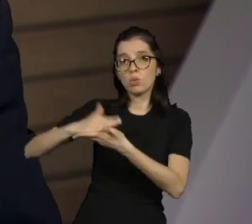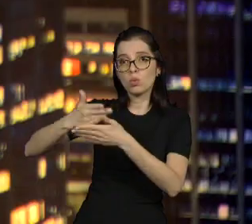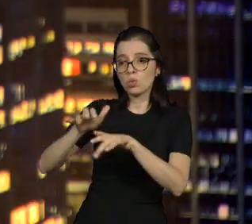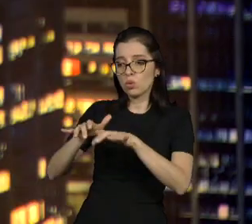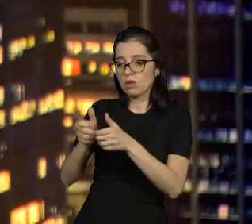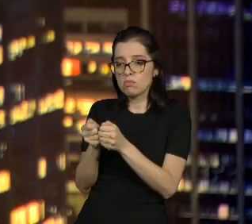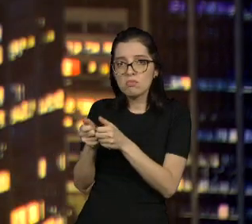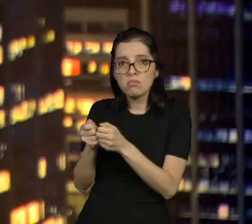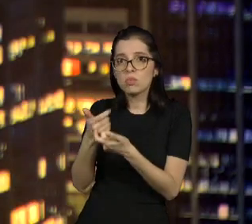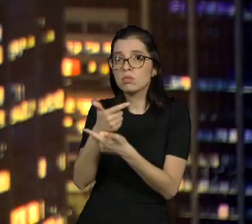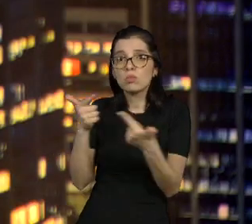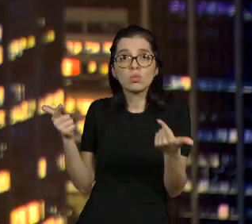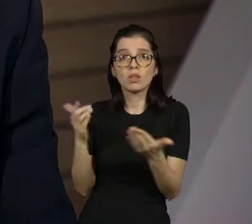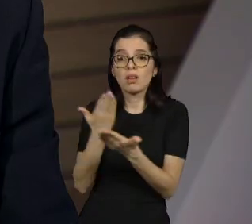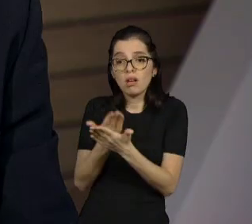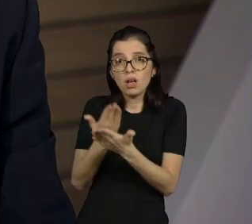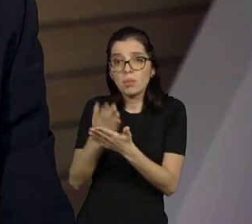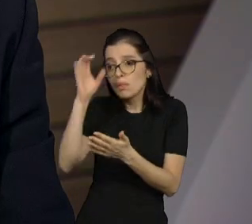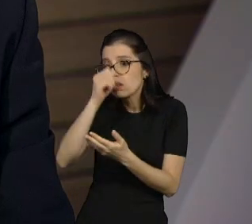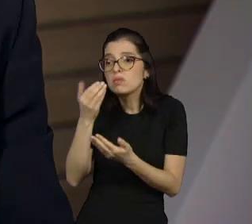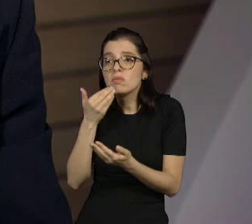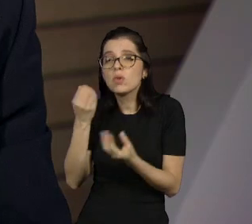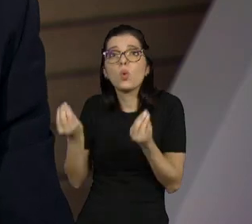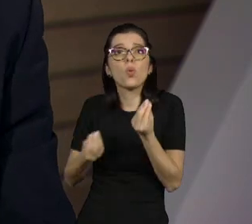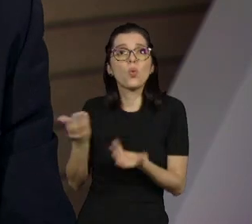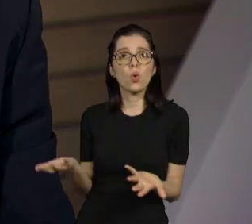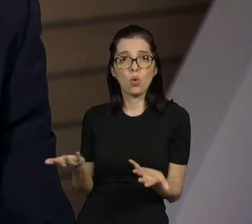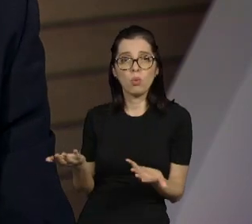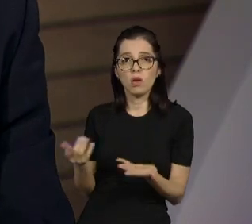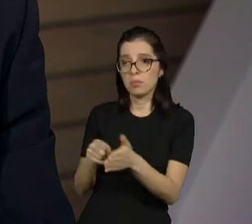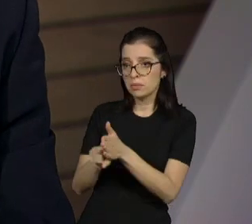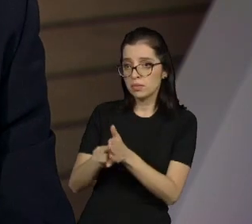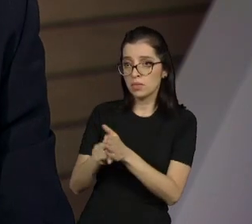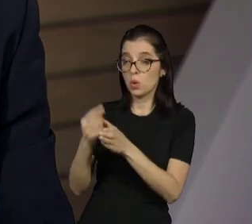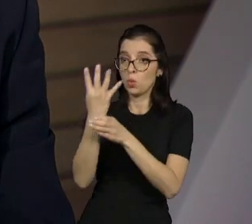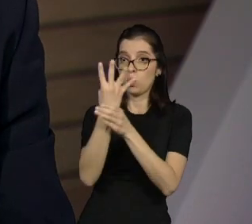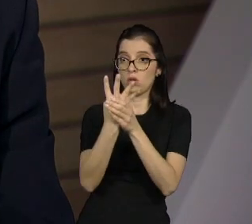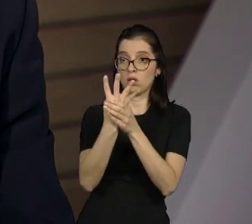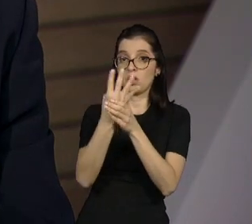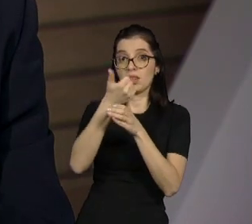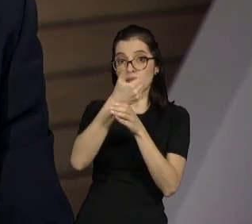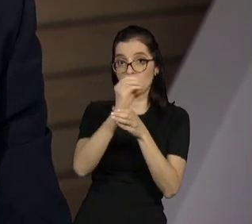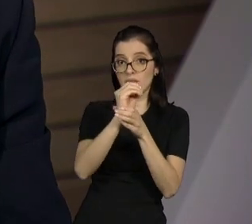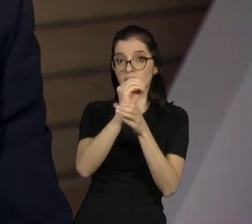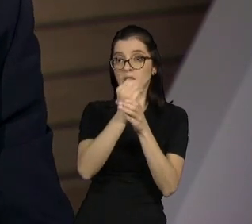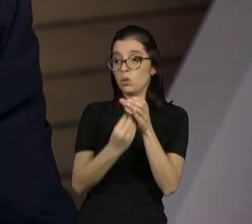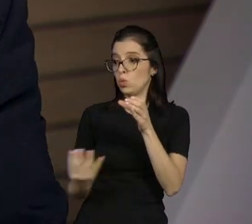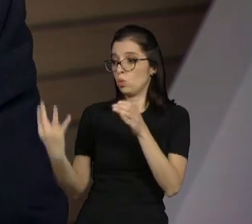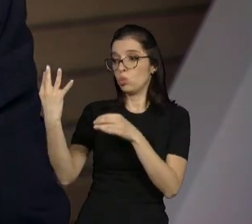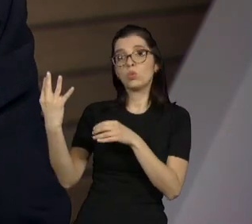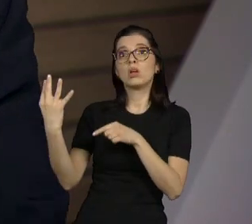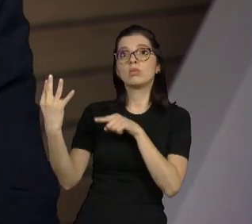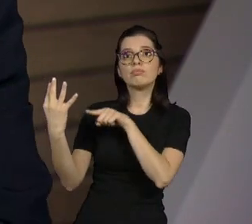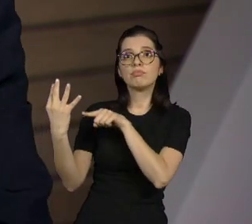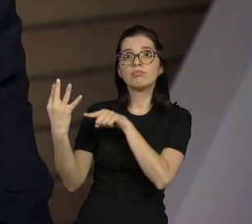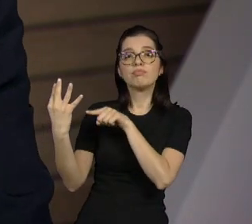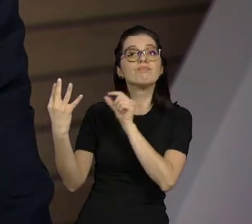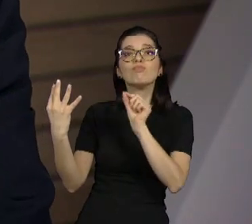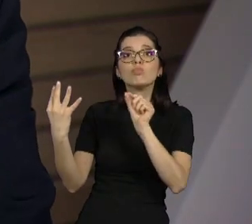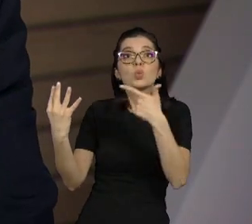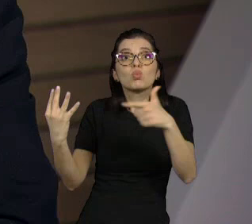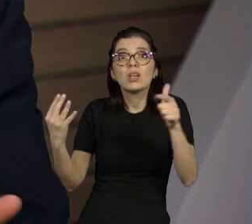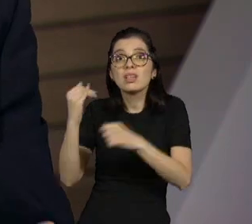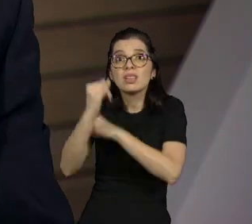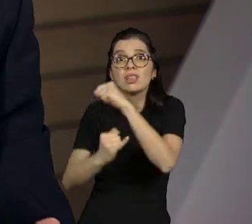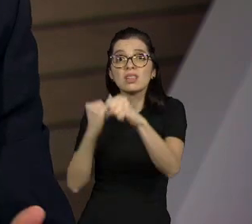aula online. Tem dados recentes aí, 4 em cada 10 alunos da rede pública, principalmente da educação básica e educação